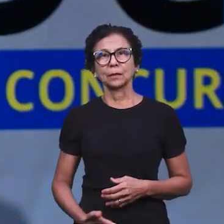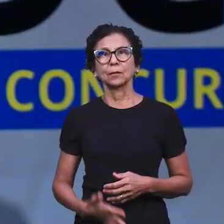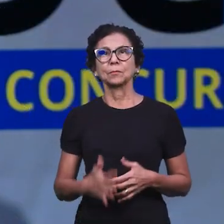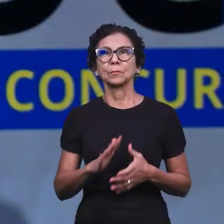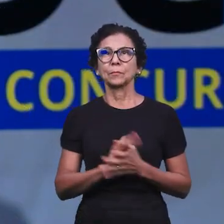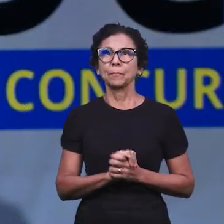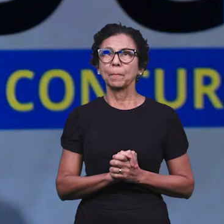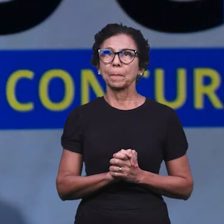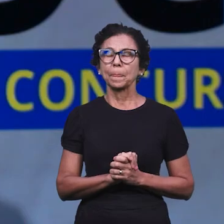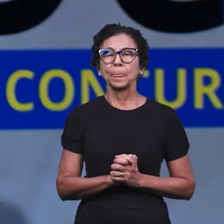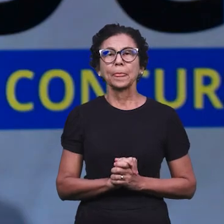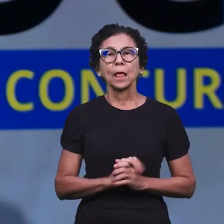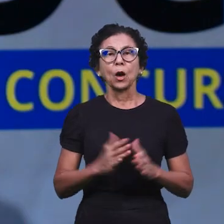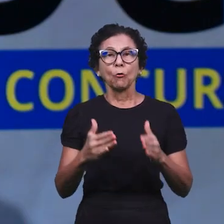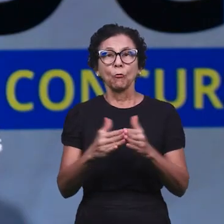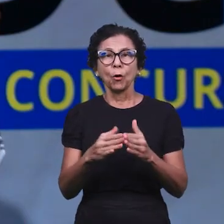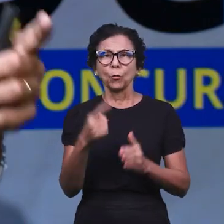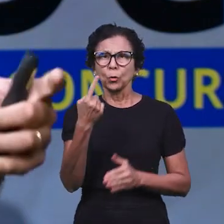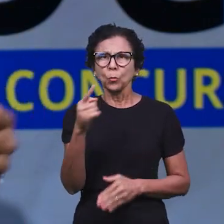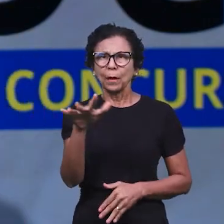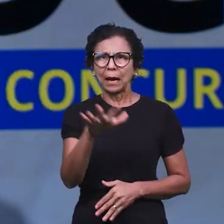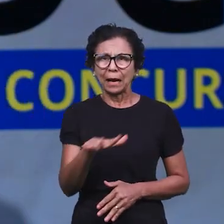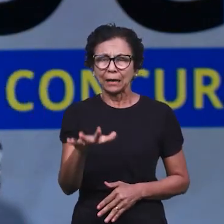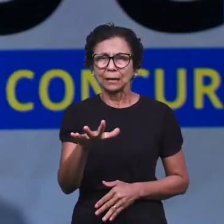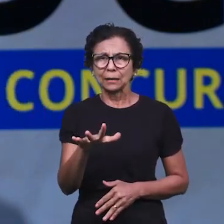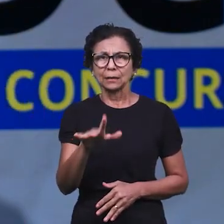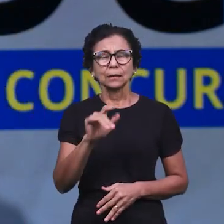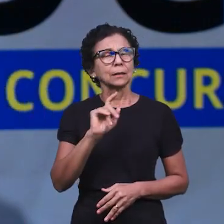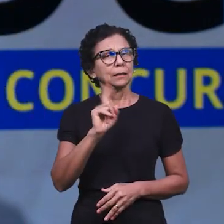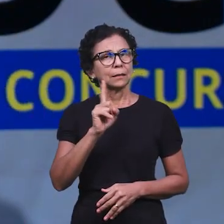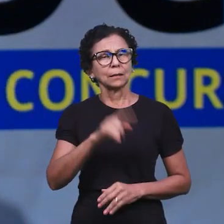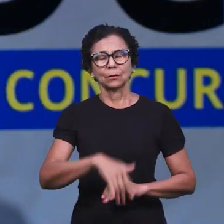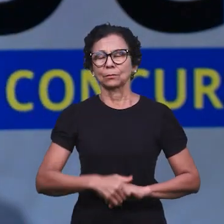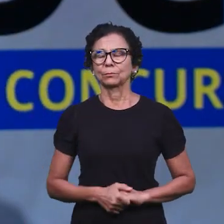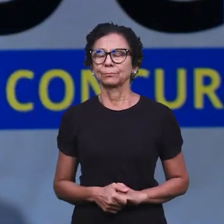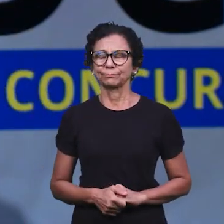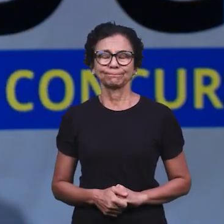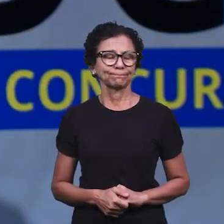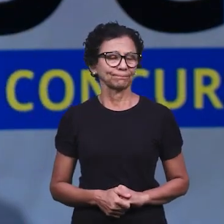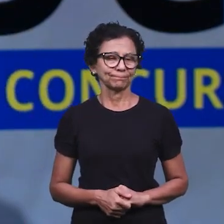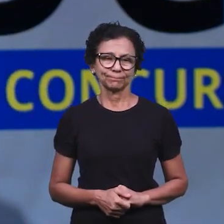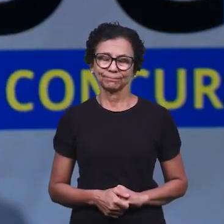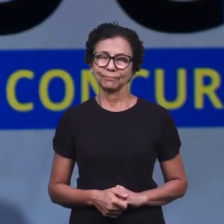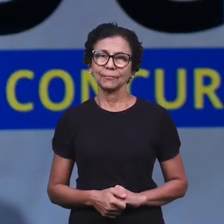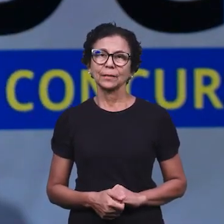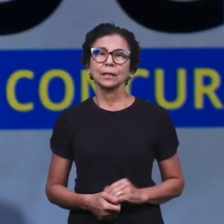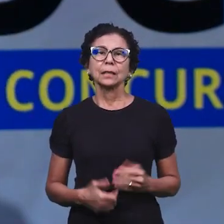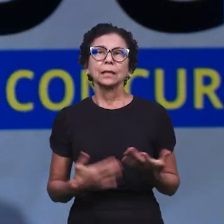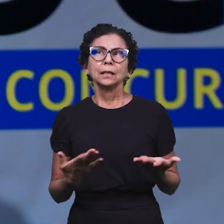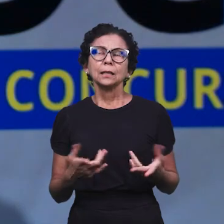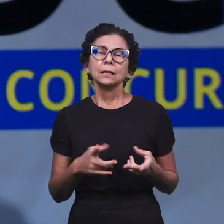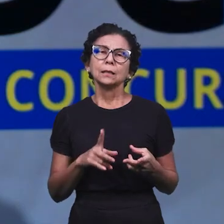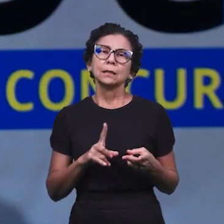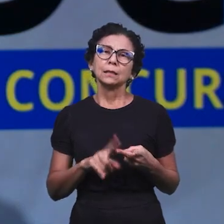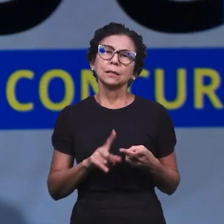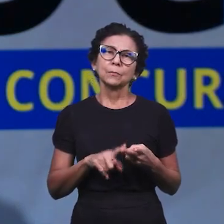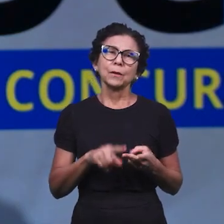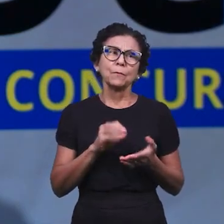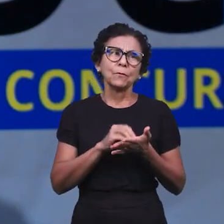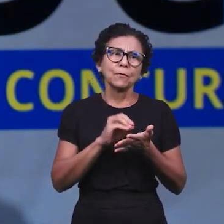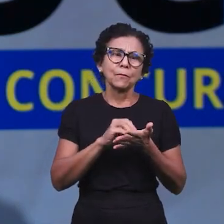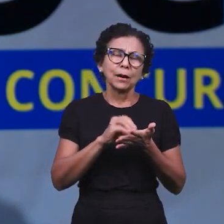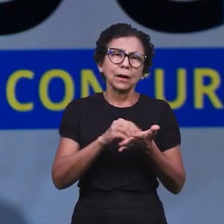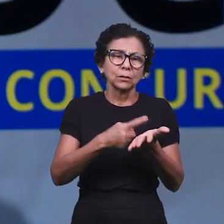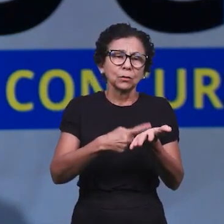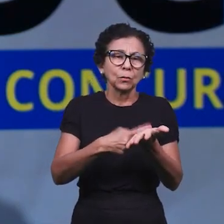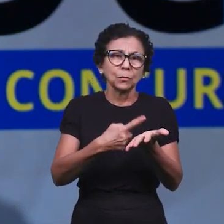não focar numa área, nós falamos também da falta de constância. Tem alguns desses erros aqui que até esse momento você